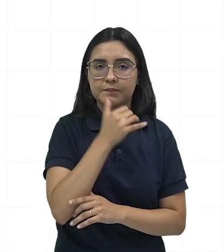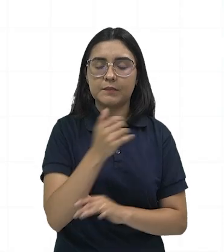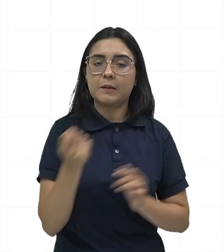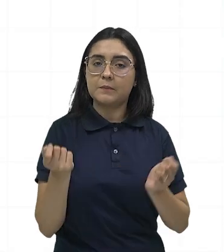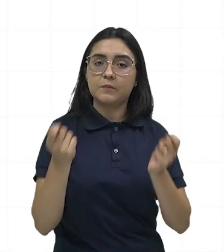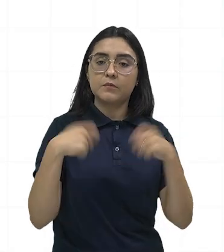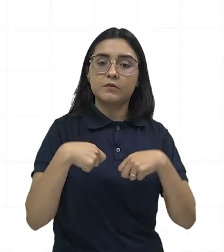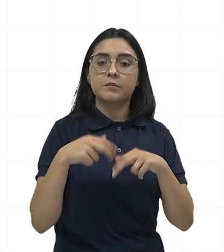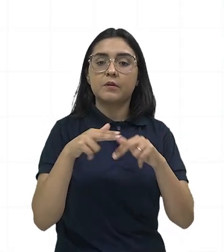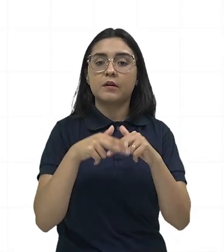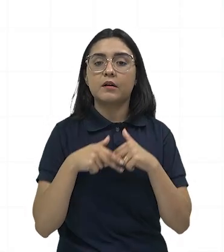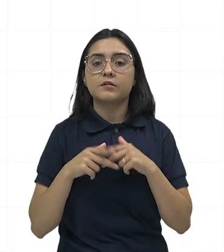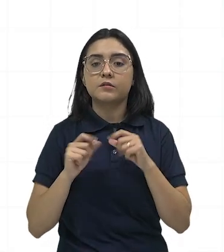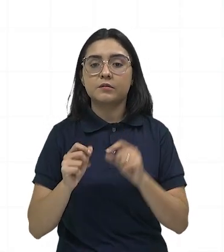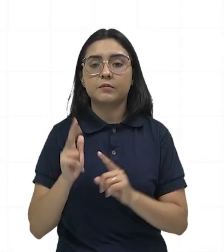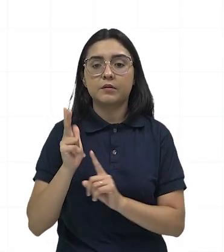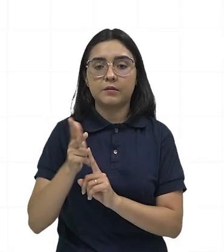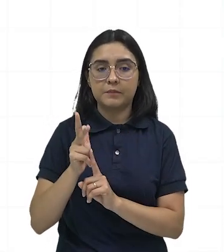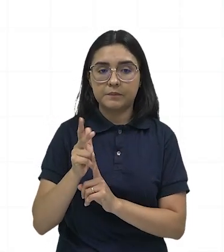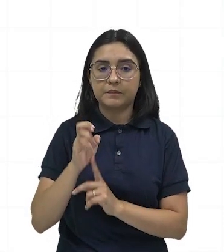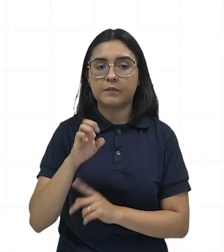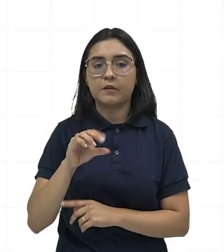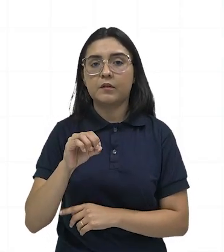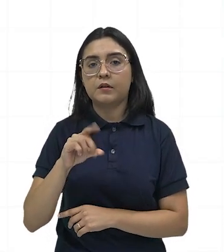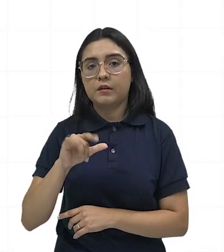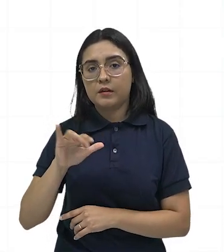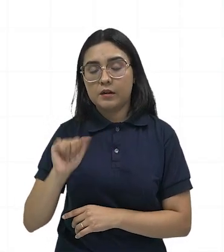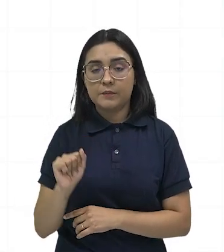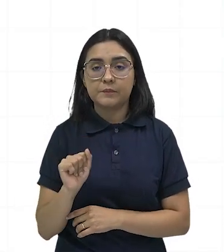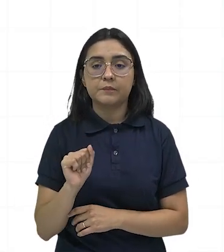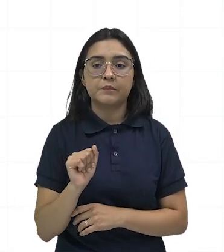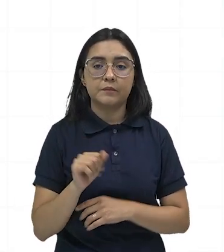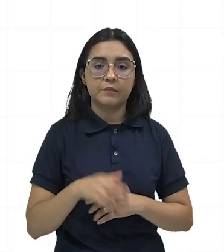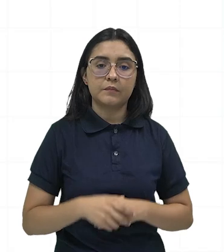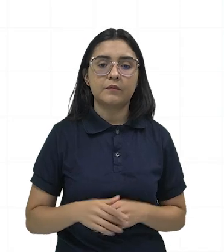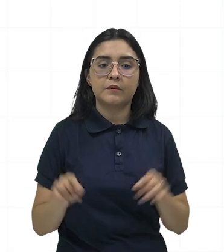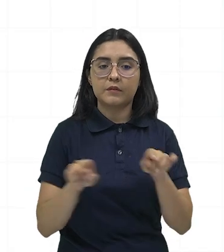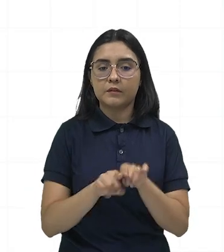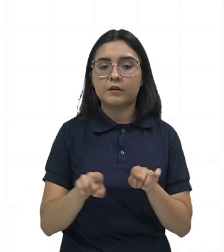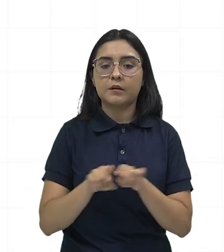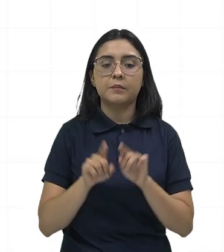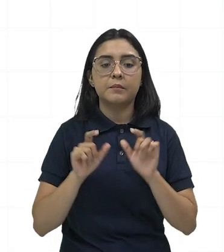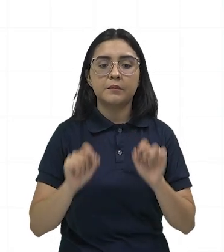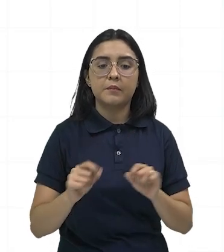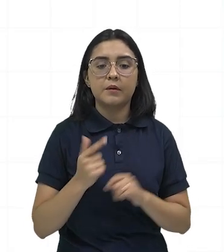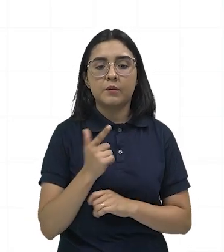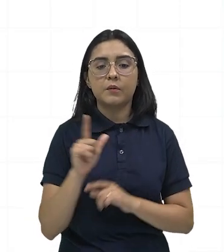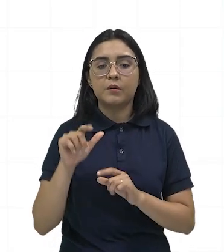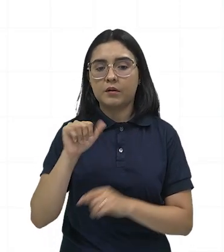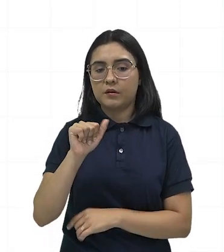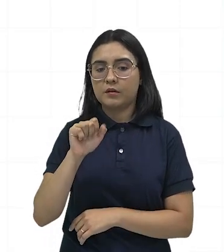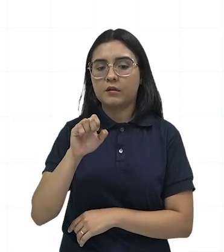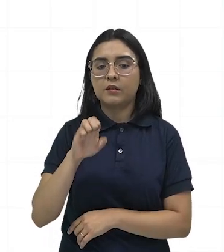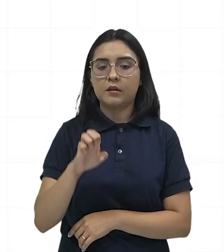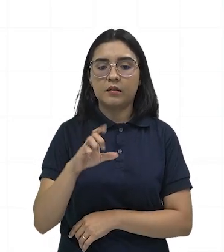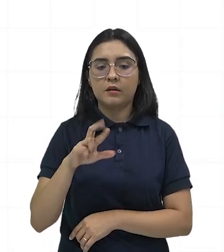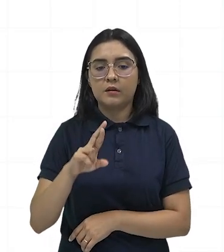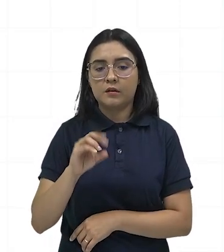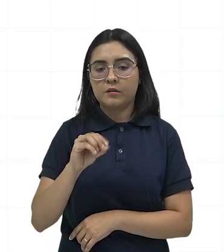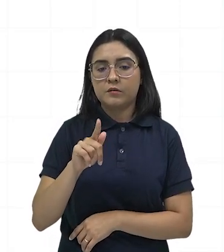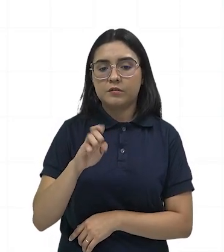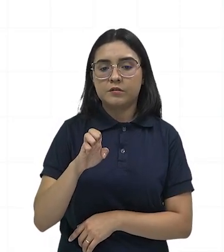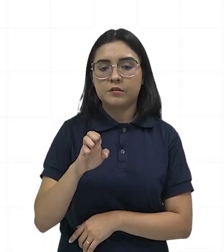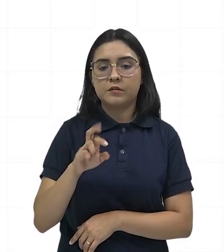ser feito por meio de turbinas eólicas ou aerogeradores que se assemelham